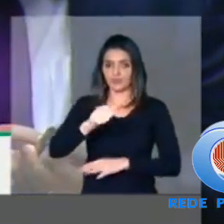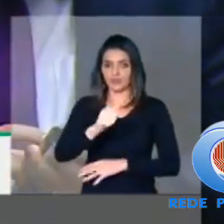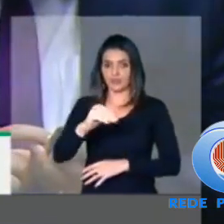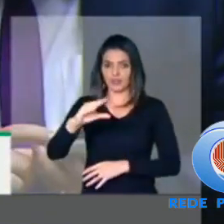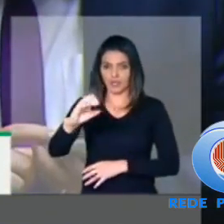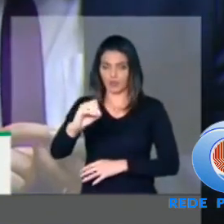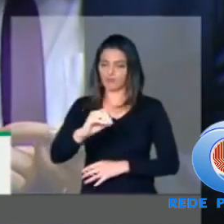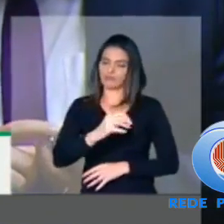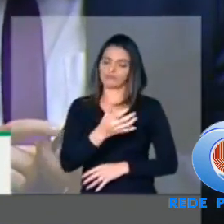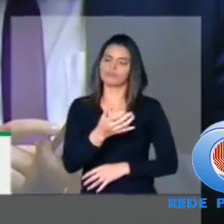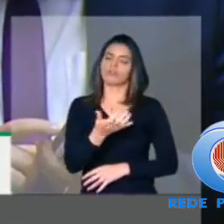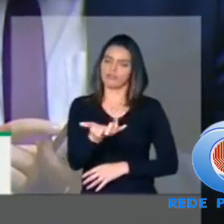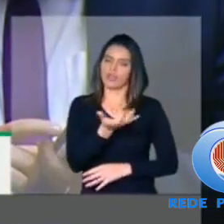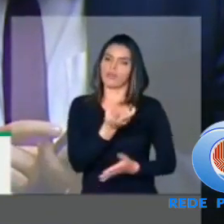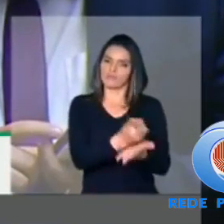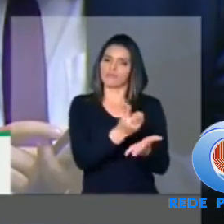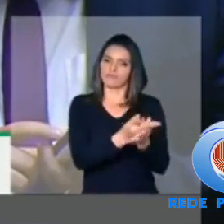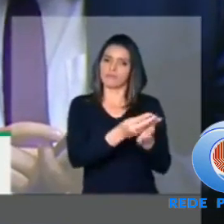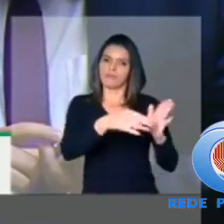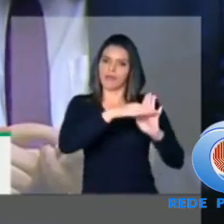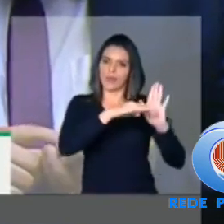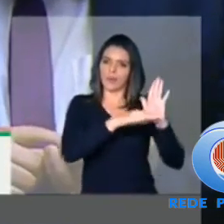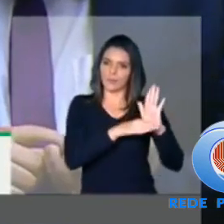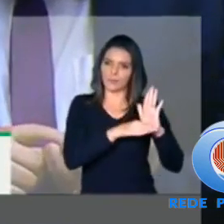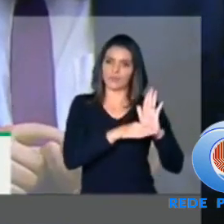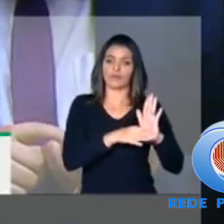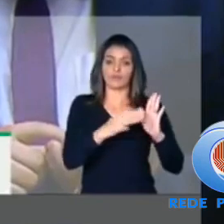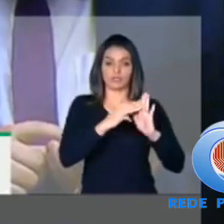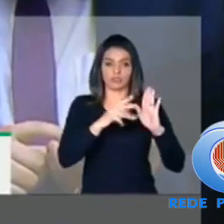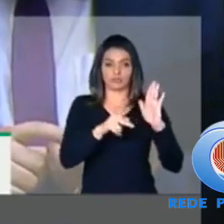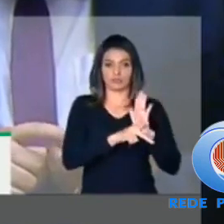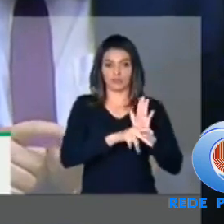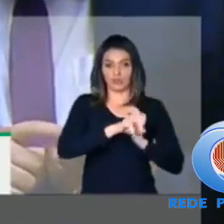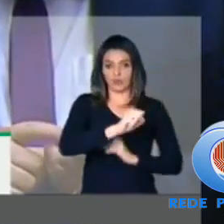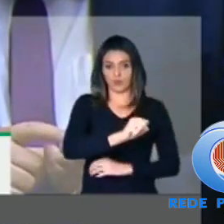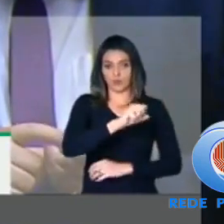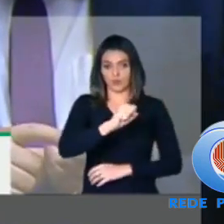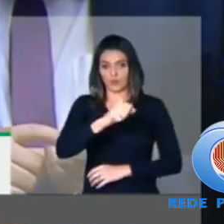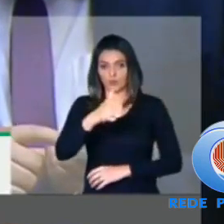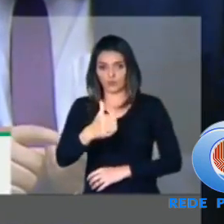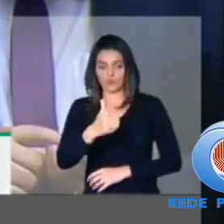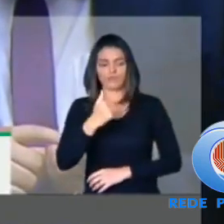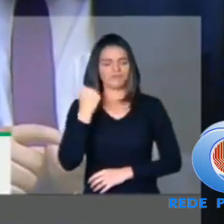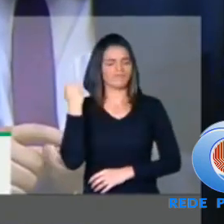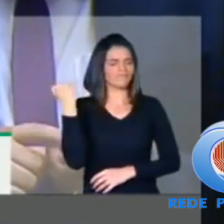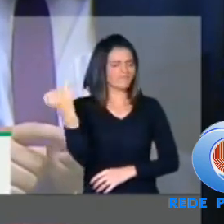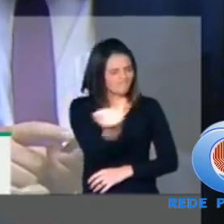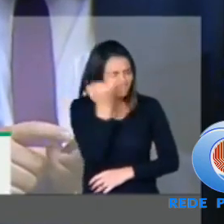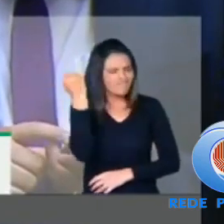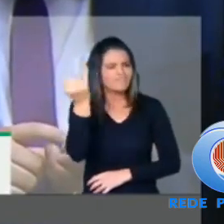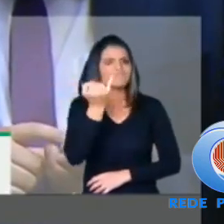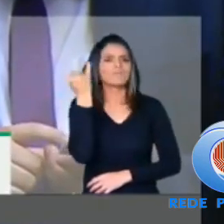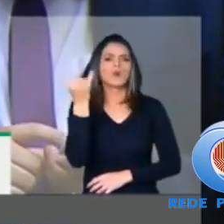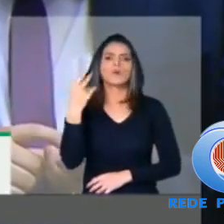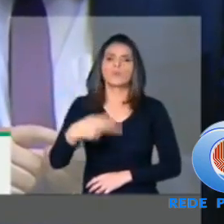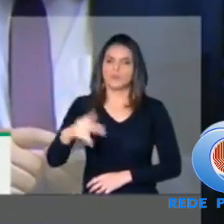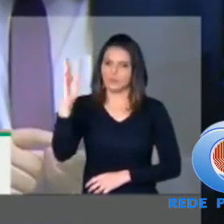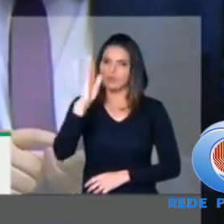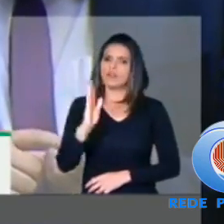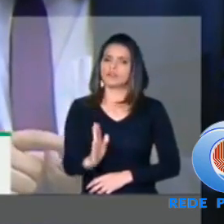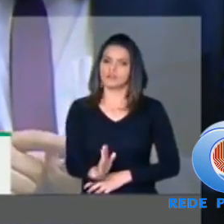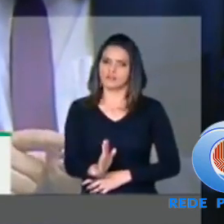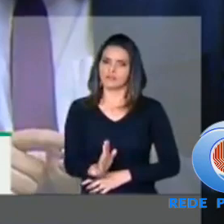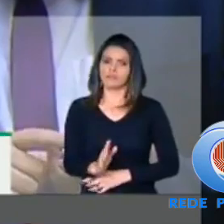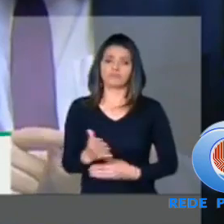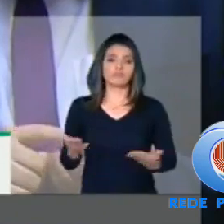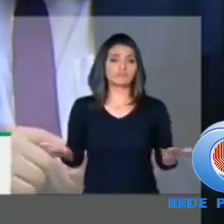contrário ao requerimento de retirada de pauta por considerar que a medida provisória 881 é extremamente importante para o Brasil,